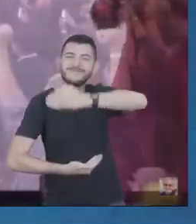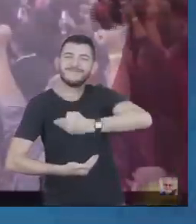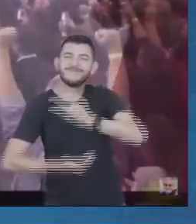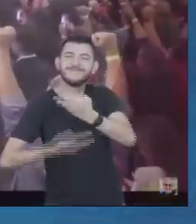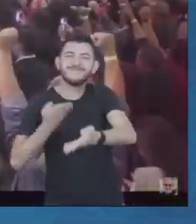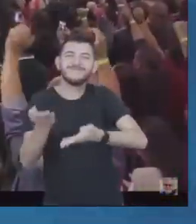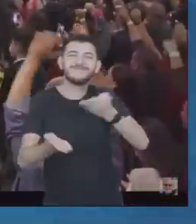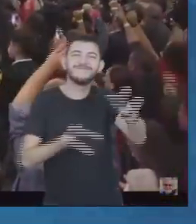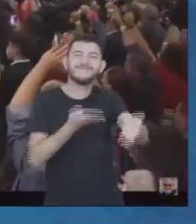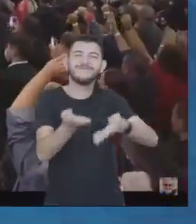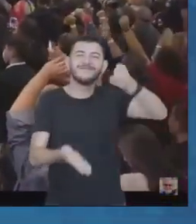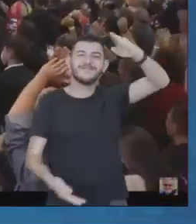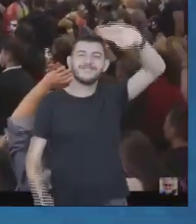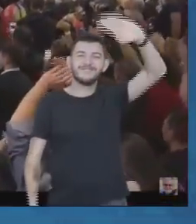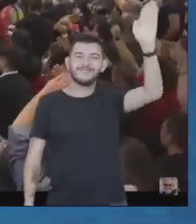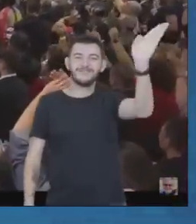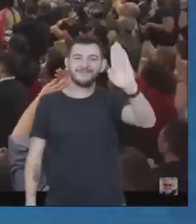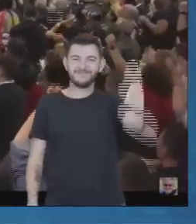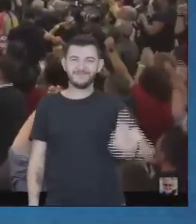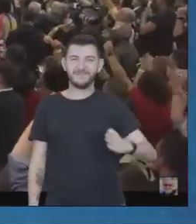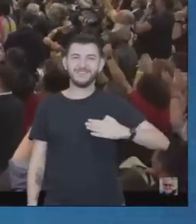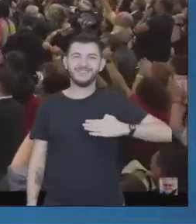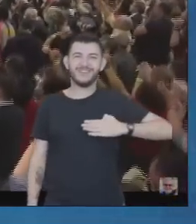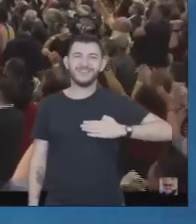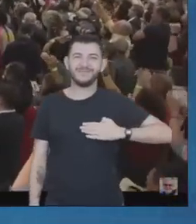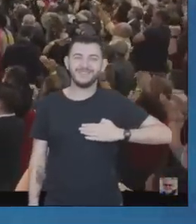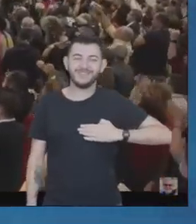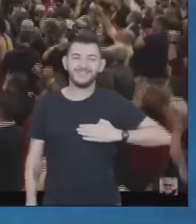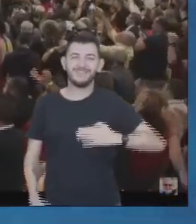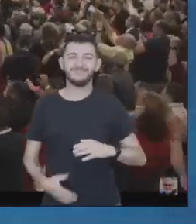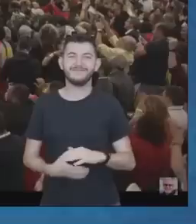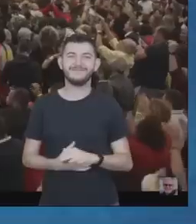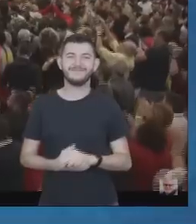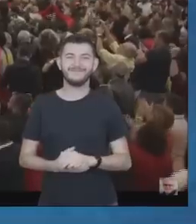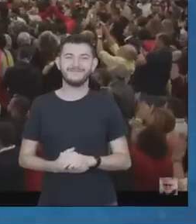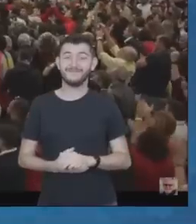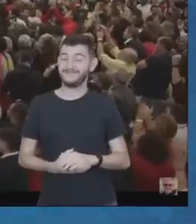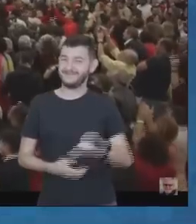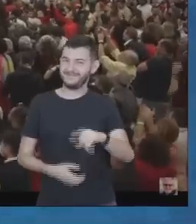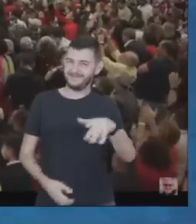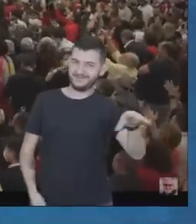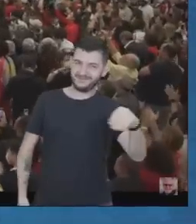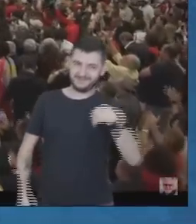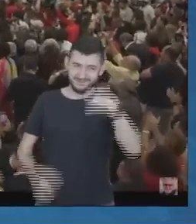João Camareiro, obrigada, gente.